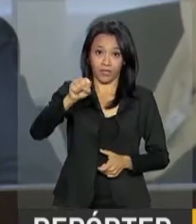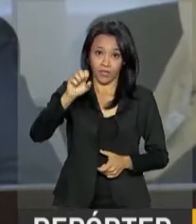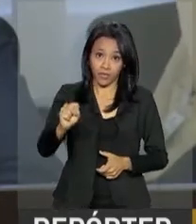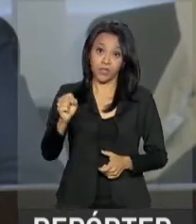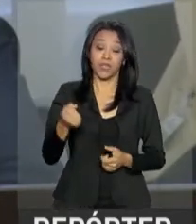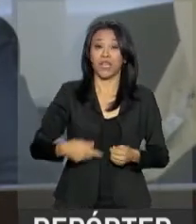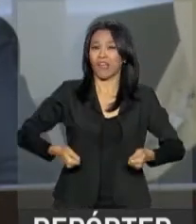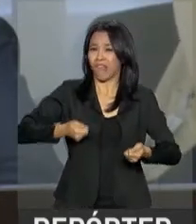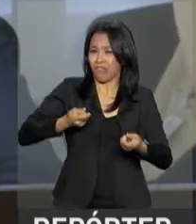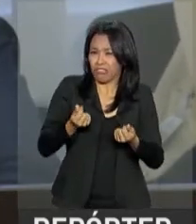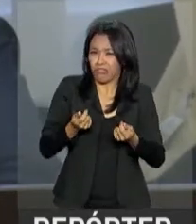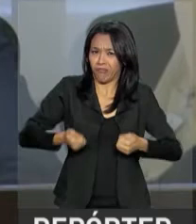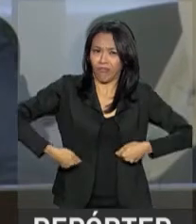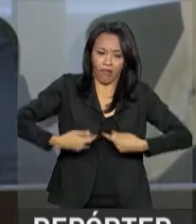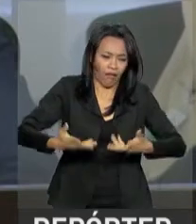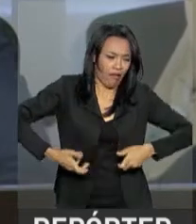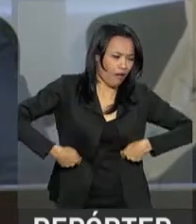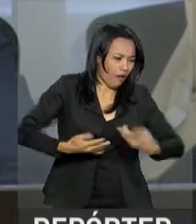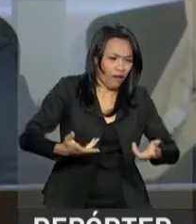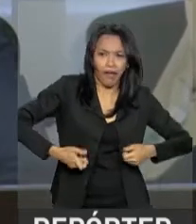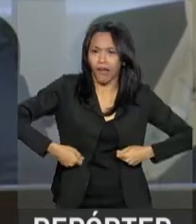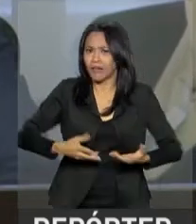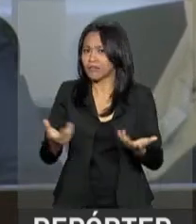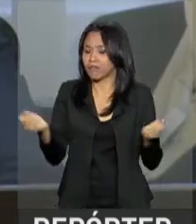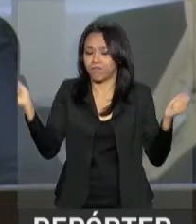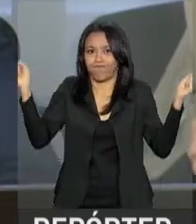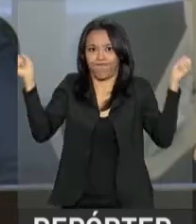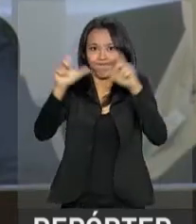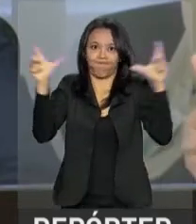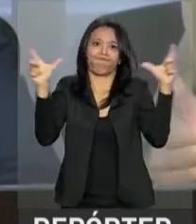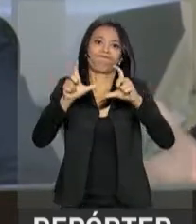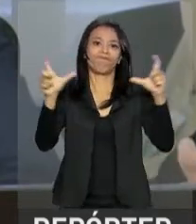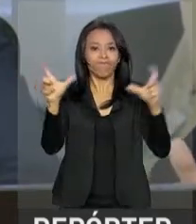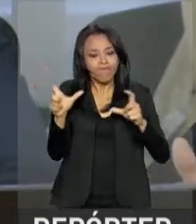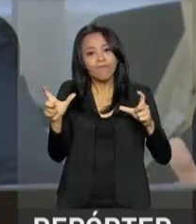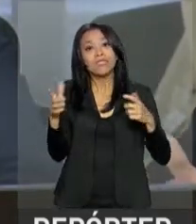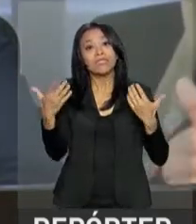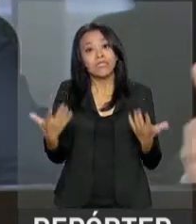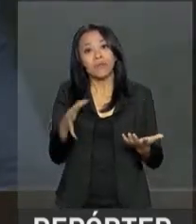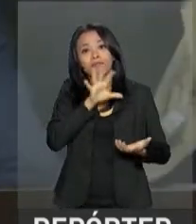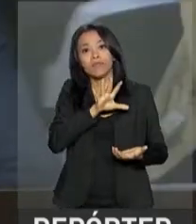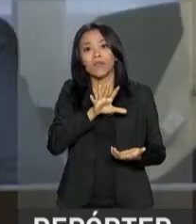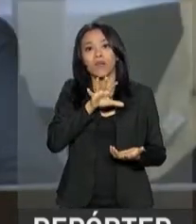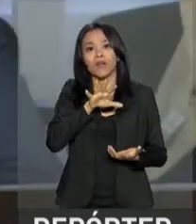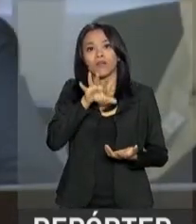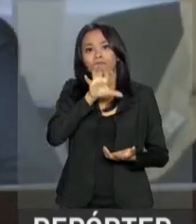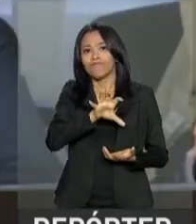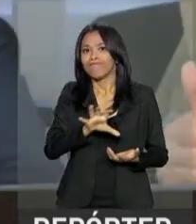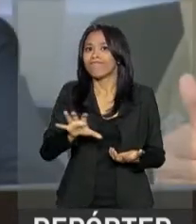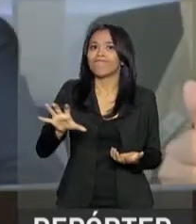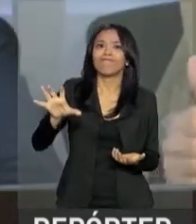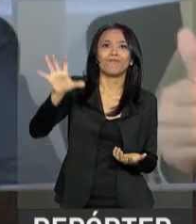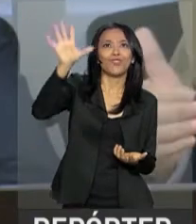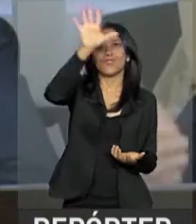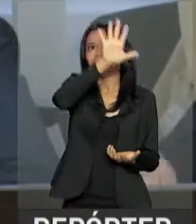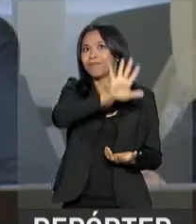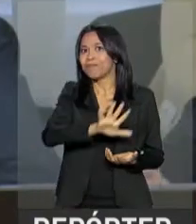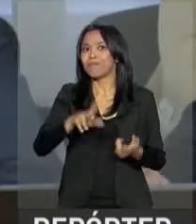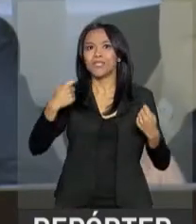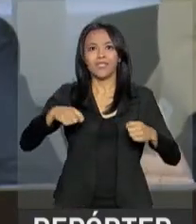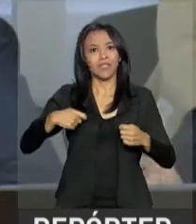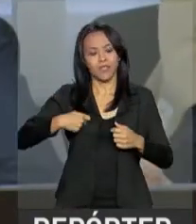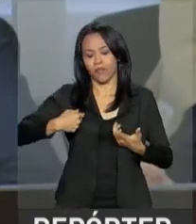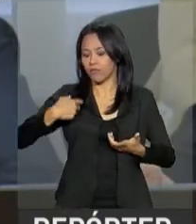do gasto previdenciário é notório e é a demografia joga contra nós esse problema vai se agravar